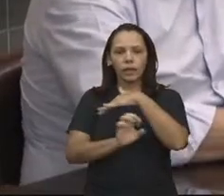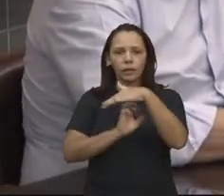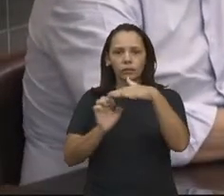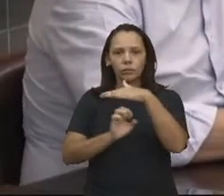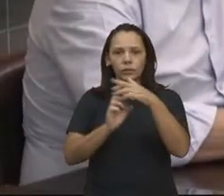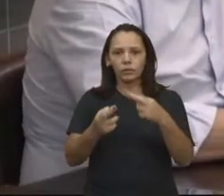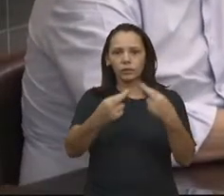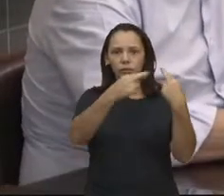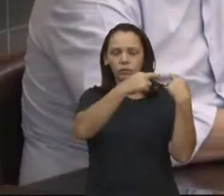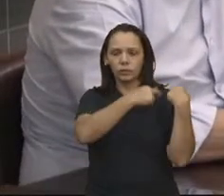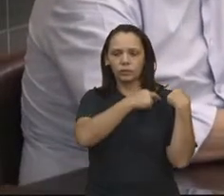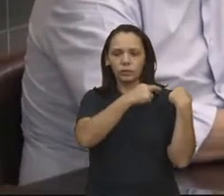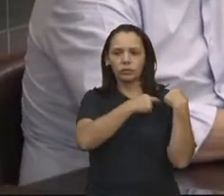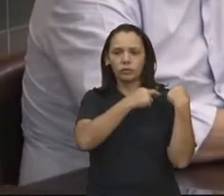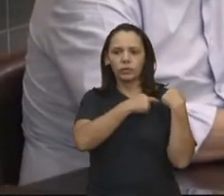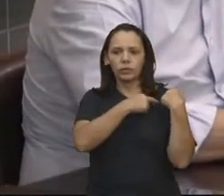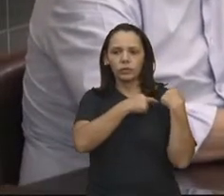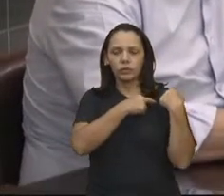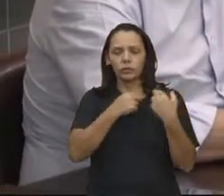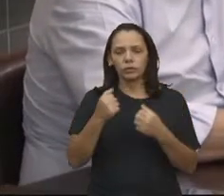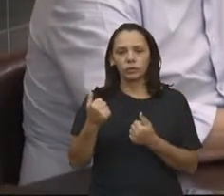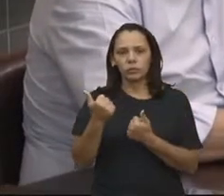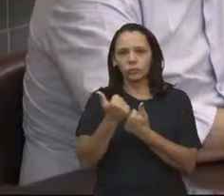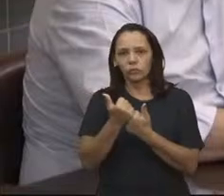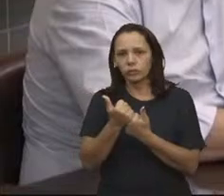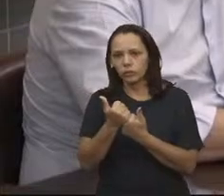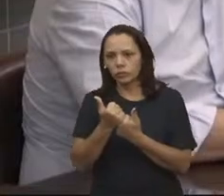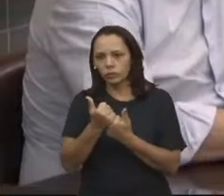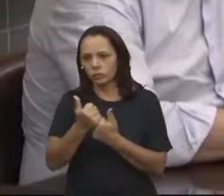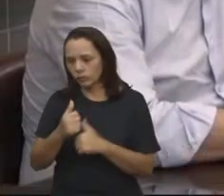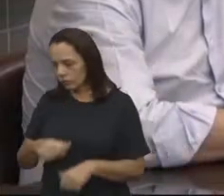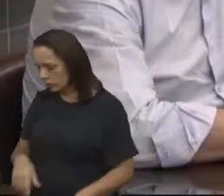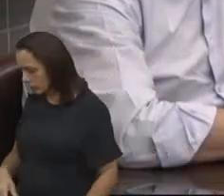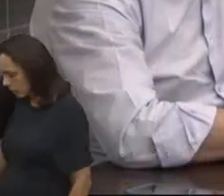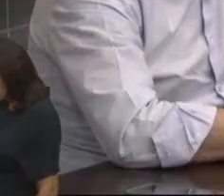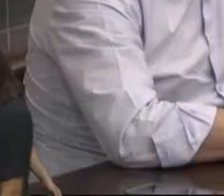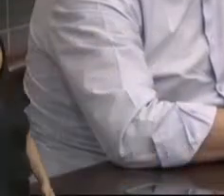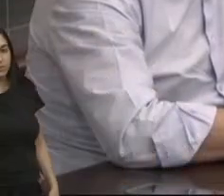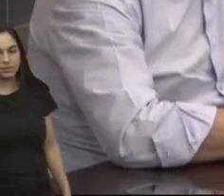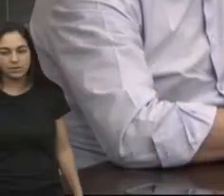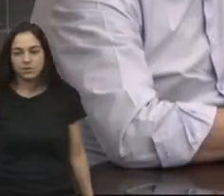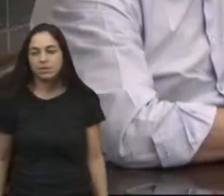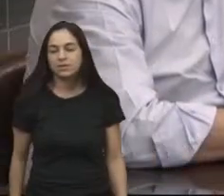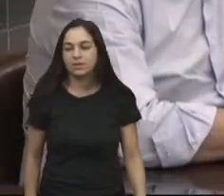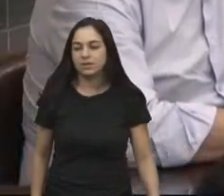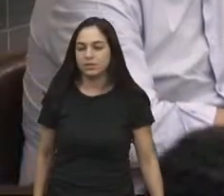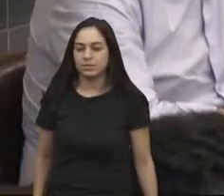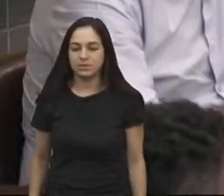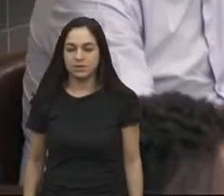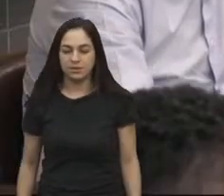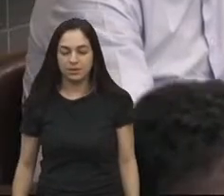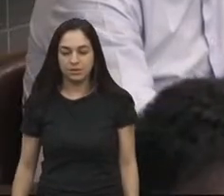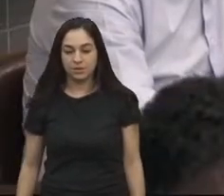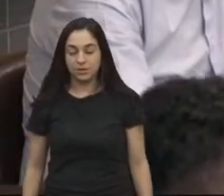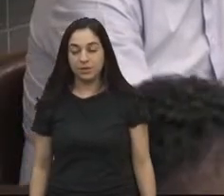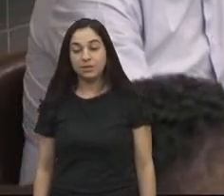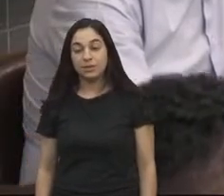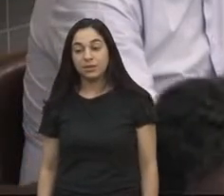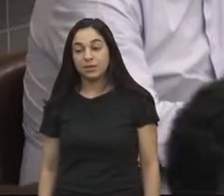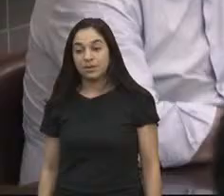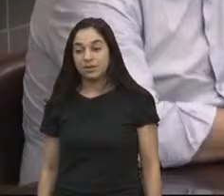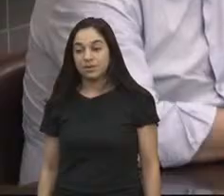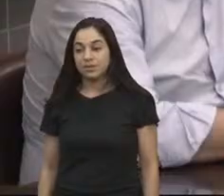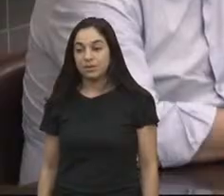ela é responsável por gerar, transportar e descartar. Então, né, a título de curiosidade, se